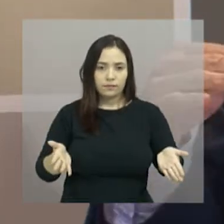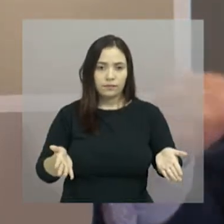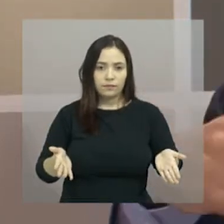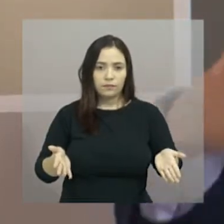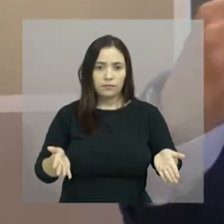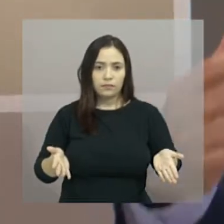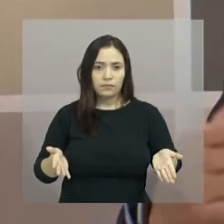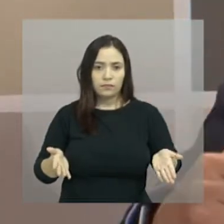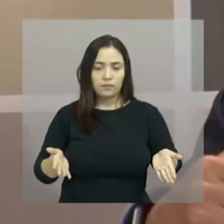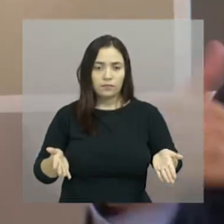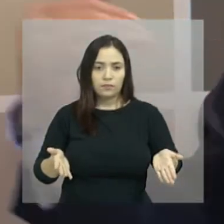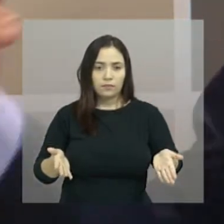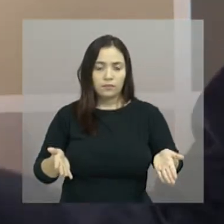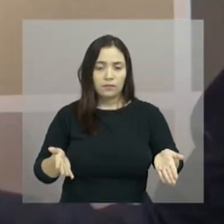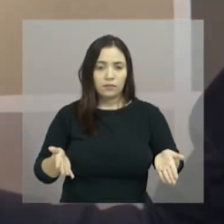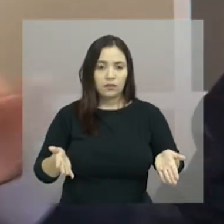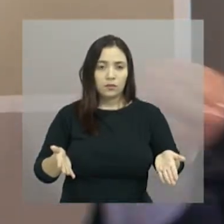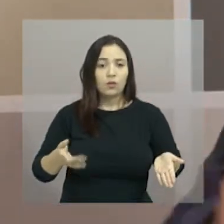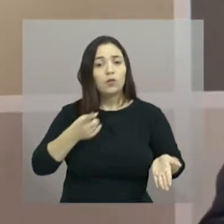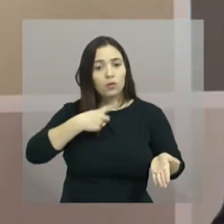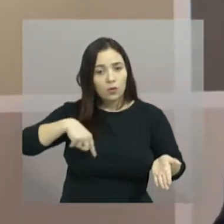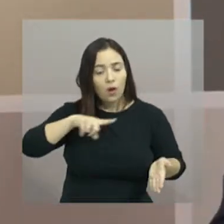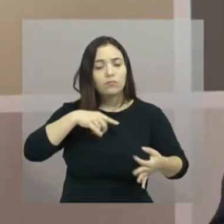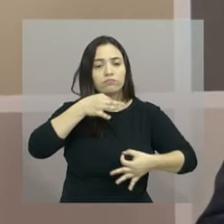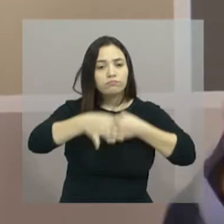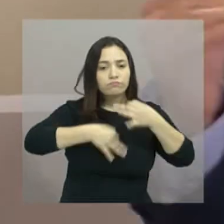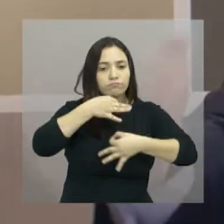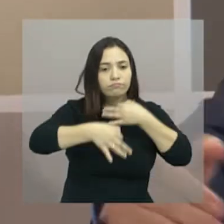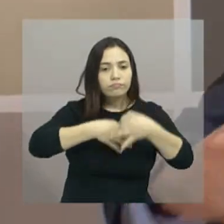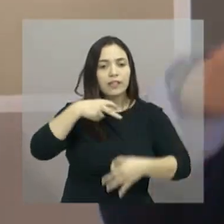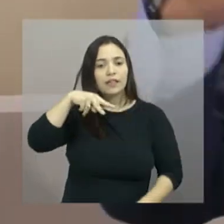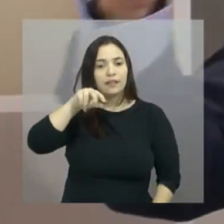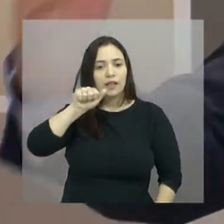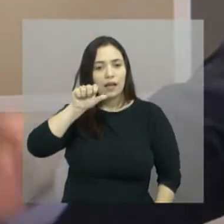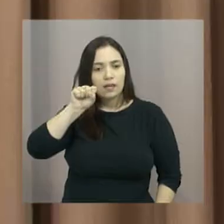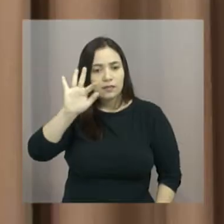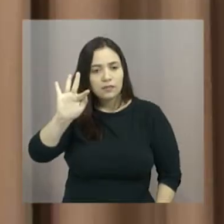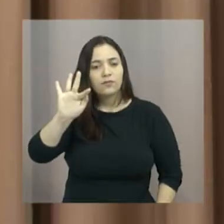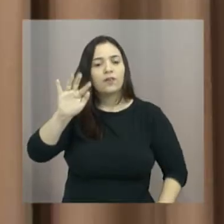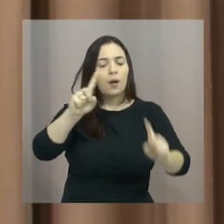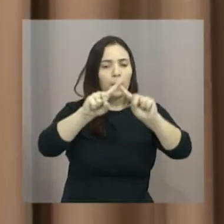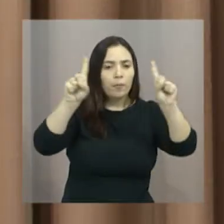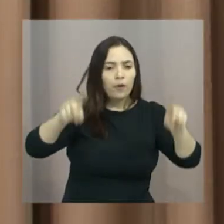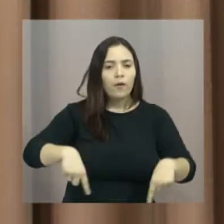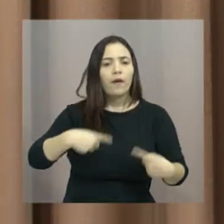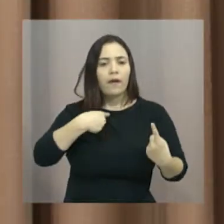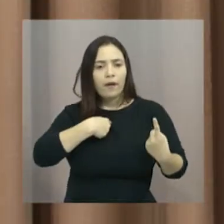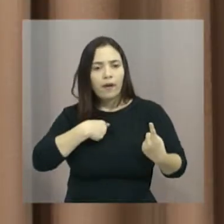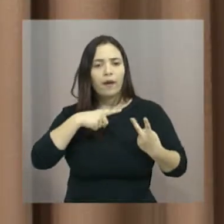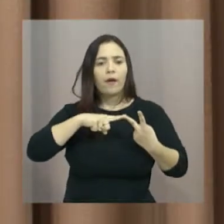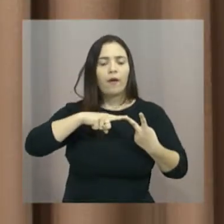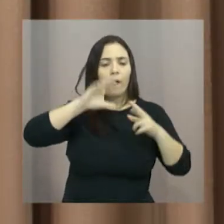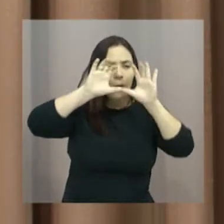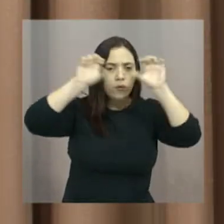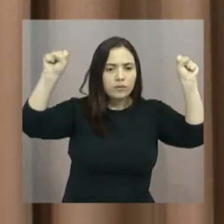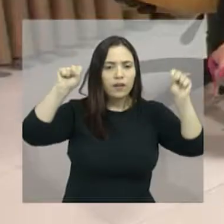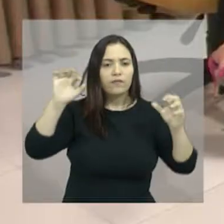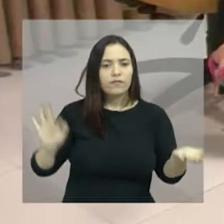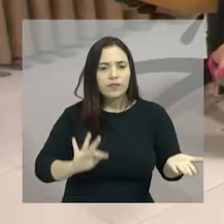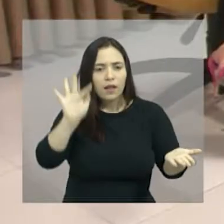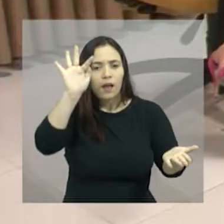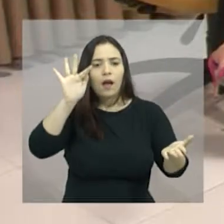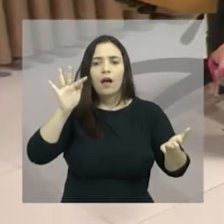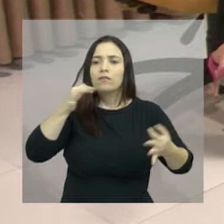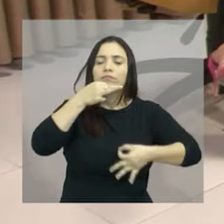se propôs o NASF? Nós participamos da construção do NASF. Cristina Brasil, eu, Conselho Federal, porque a